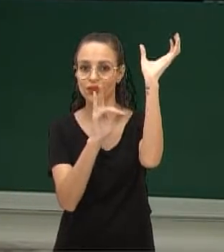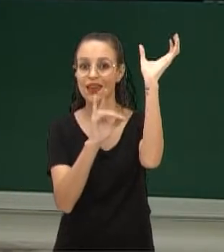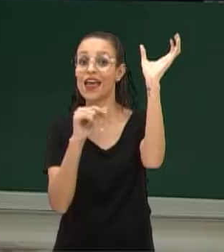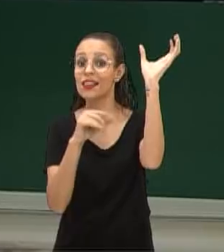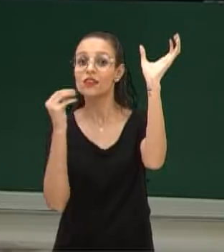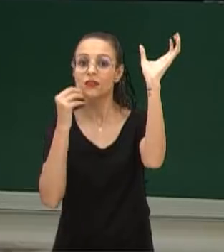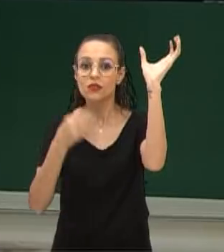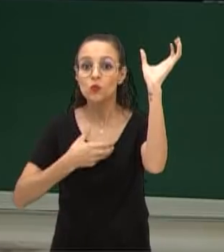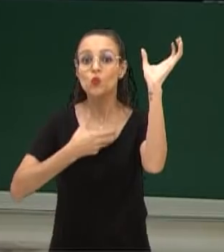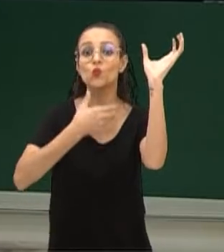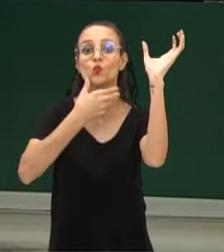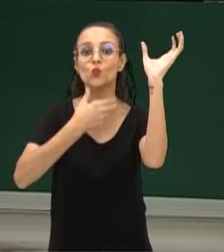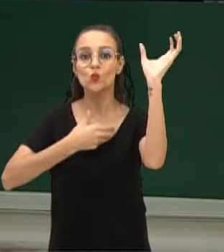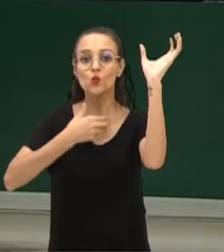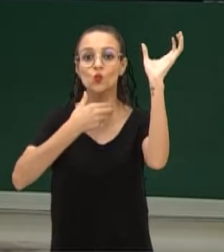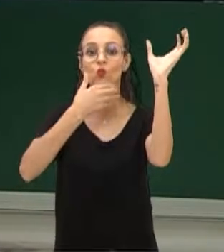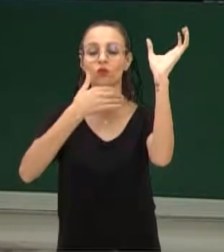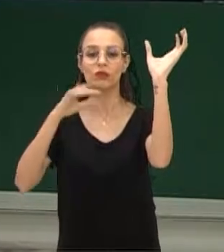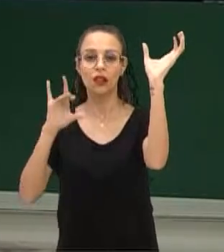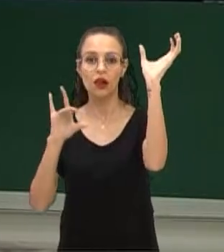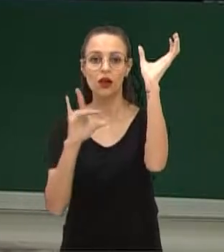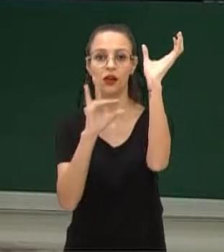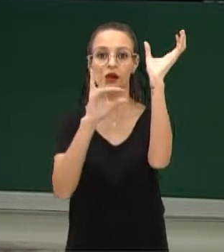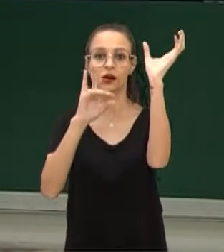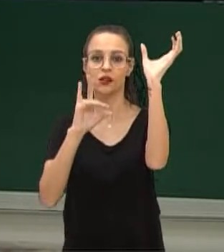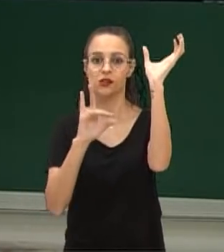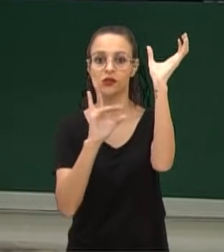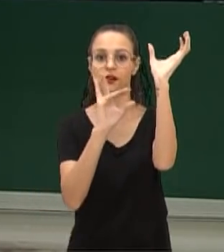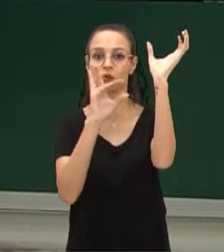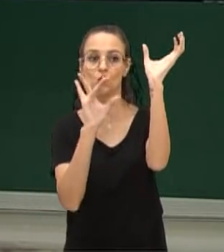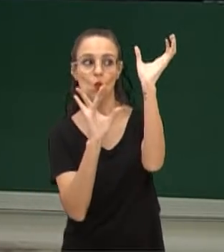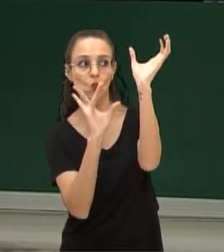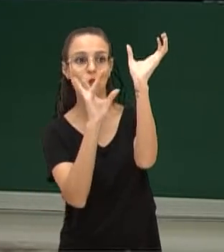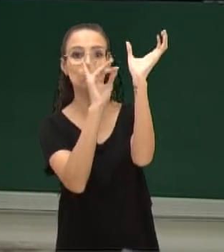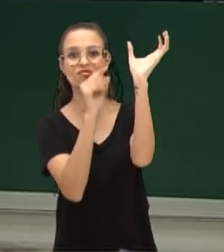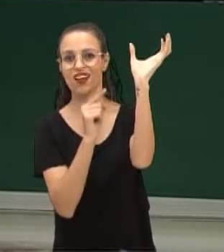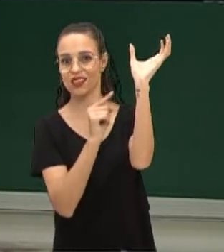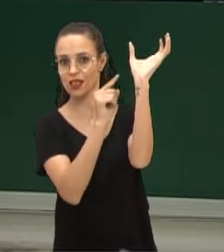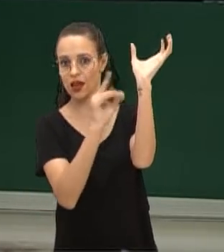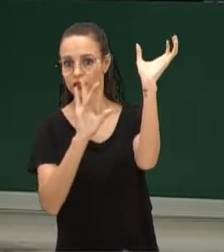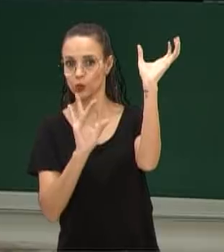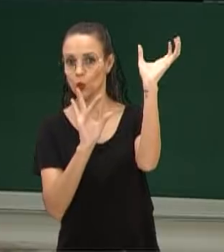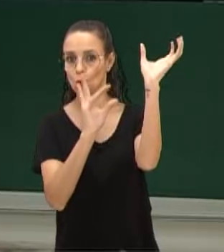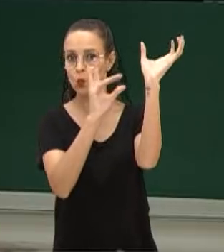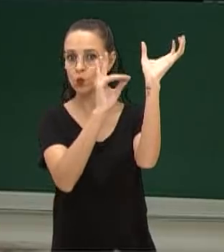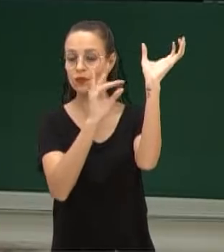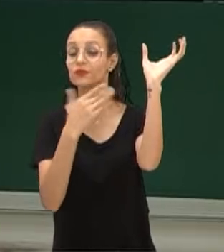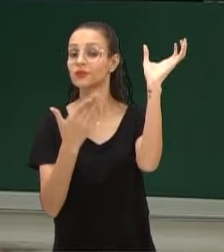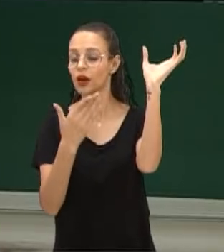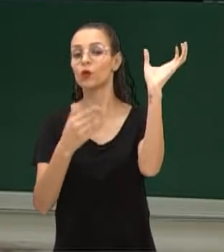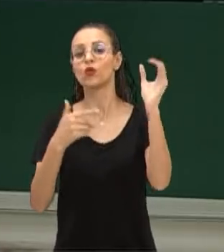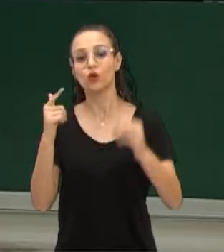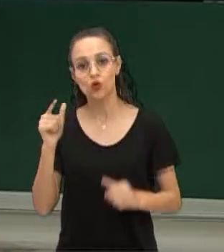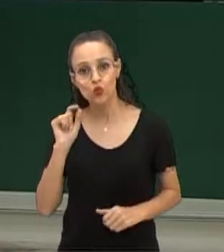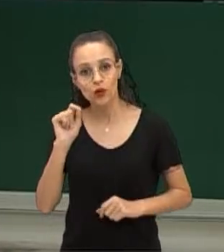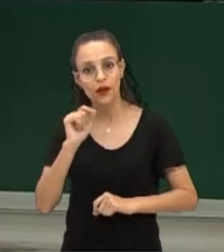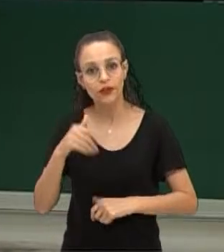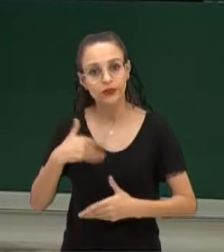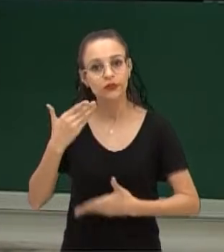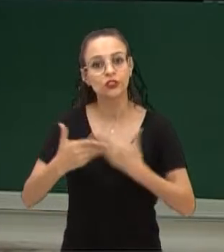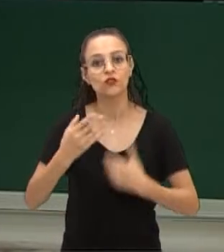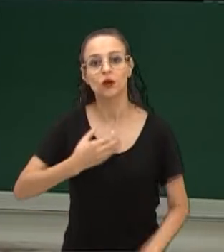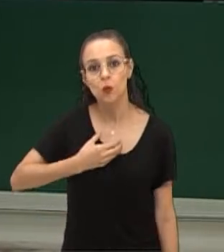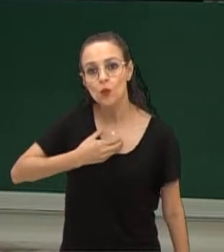girafas ficarem esticando o pescoço, para tentar pegar as folhas que estavam mais no alto, elas acabaram desenvolvendo